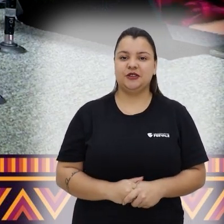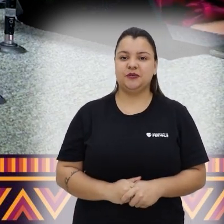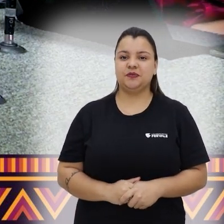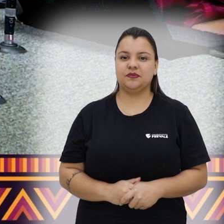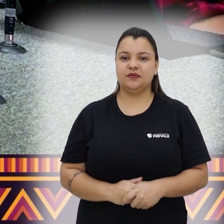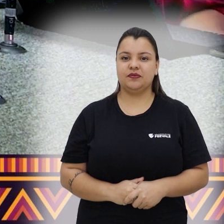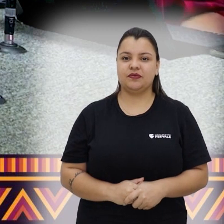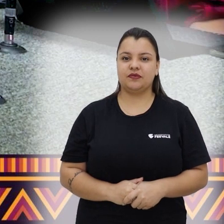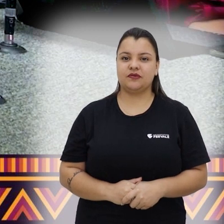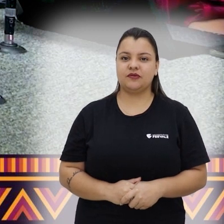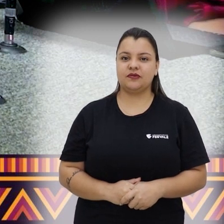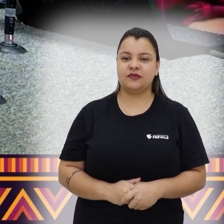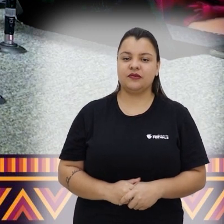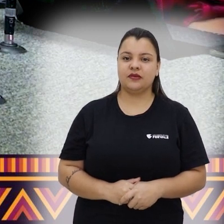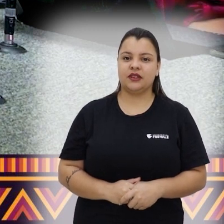É